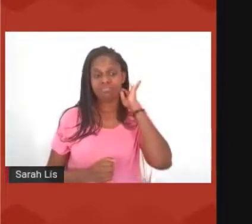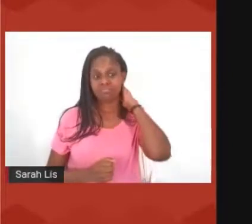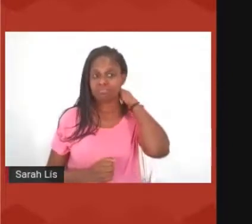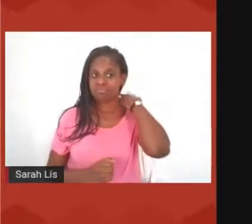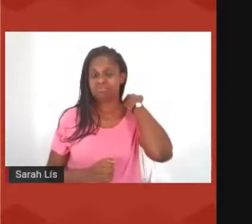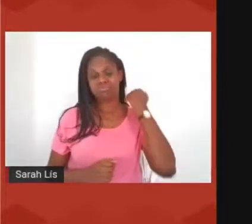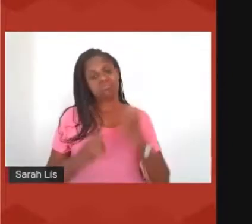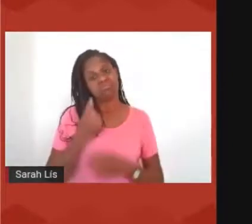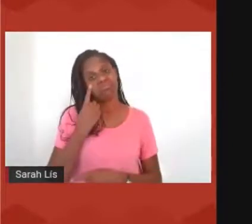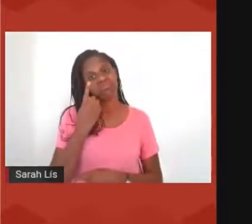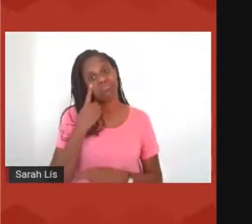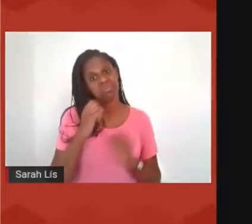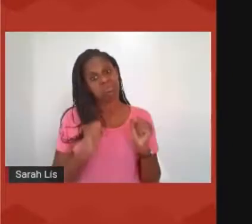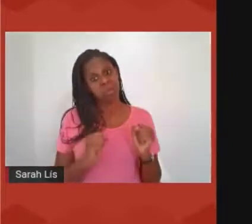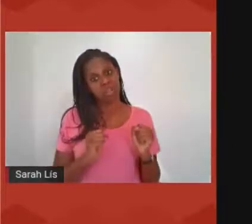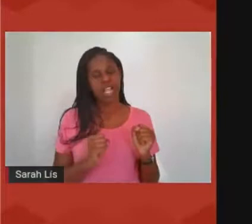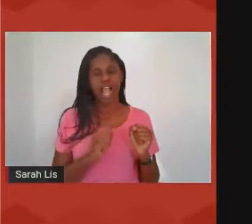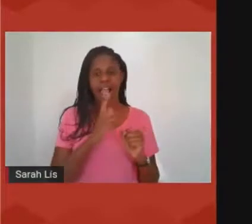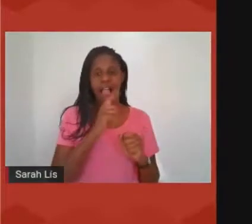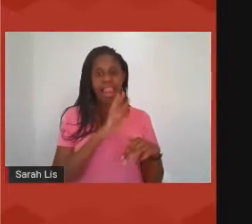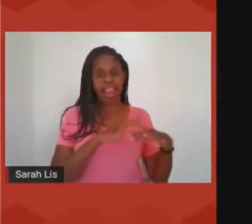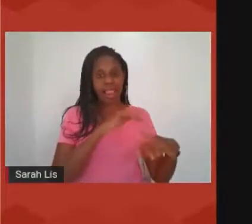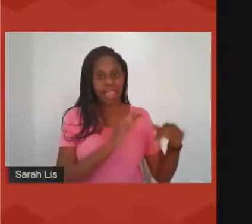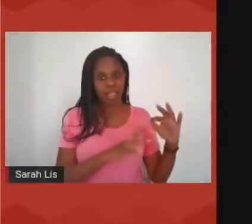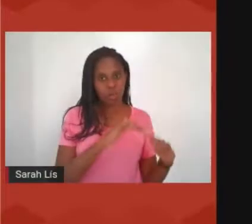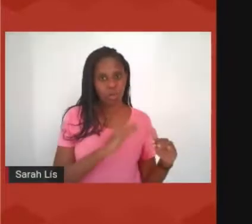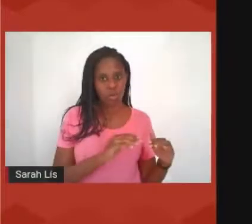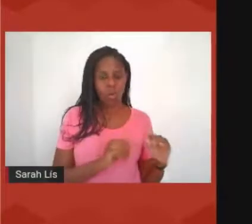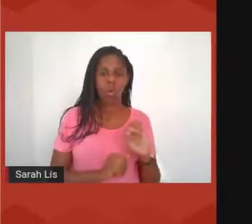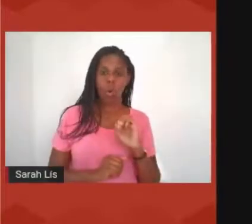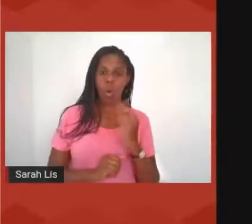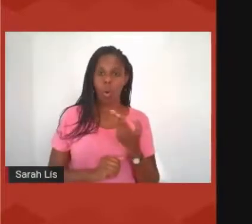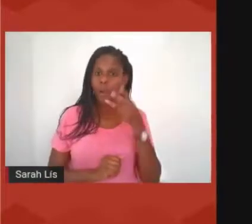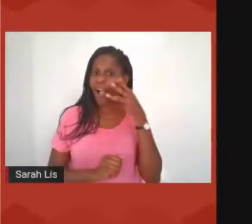Pode ser do líquido ou do gato e do mingau, né?